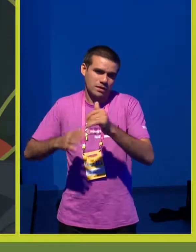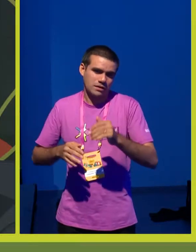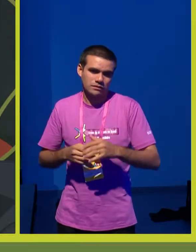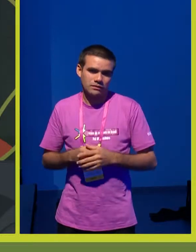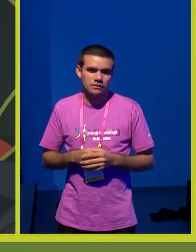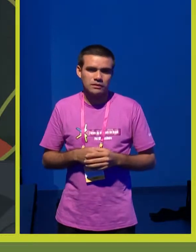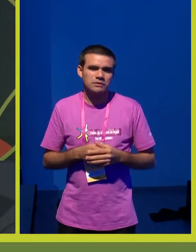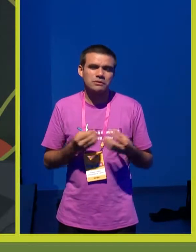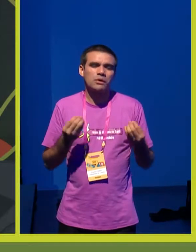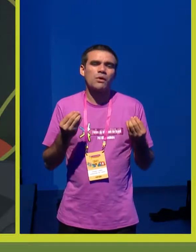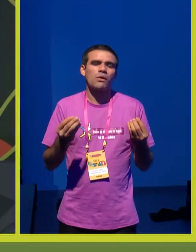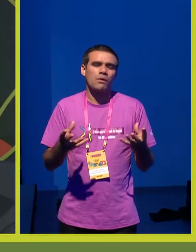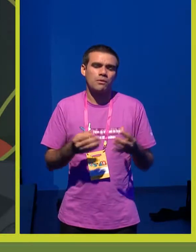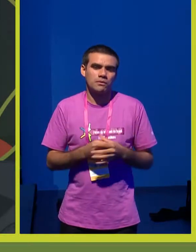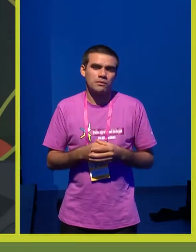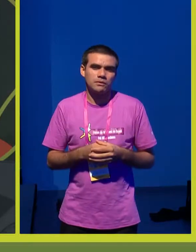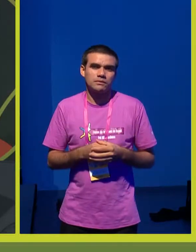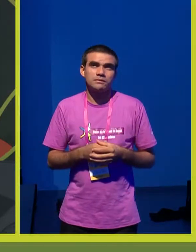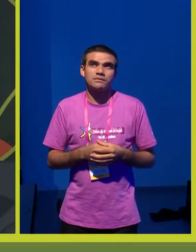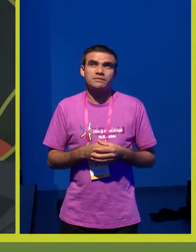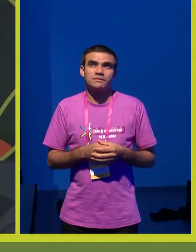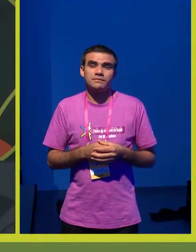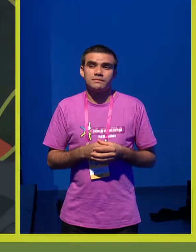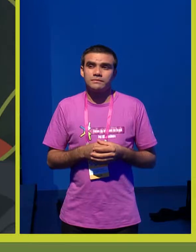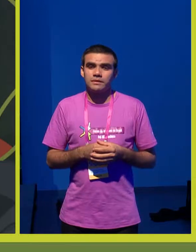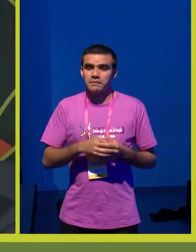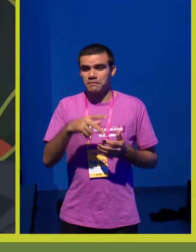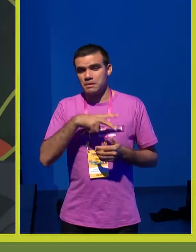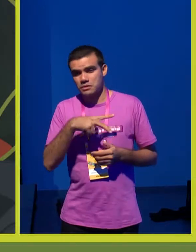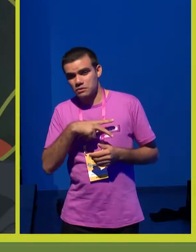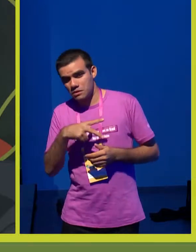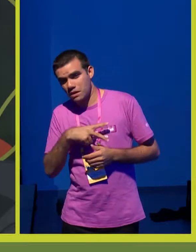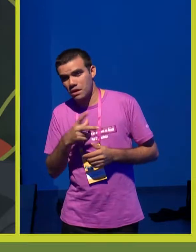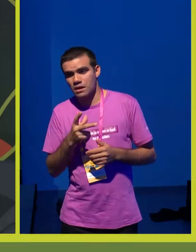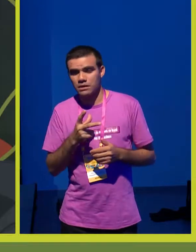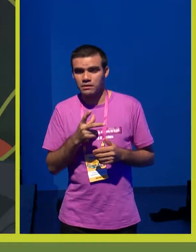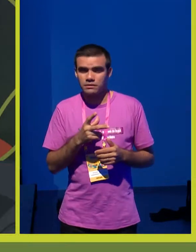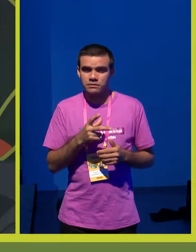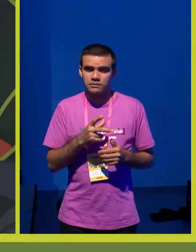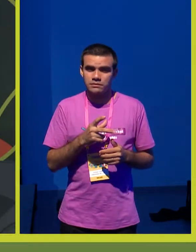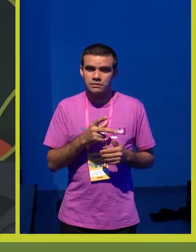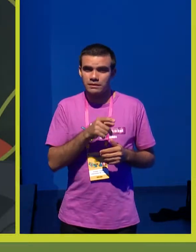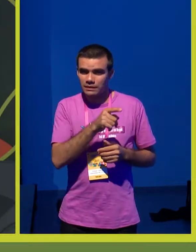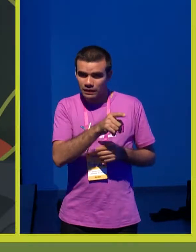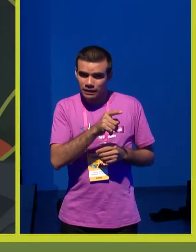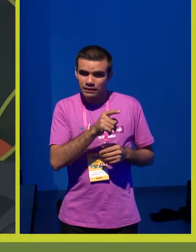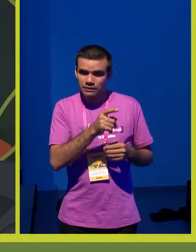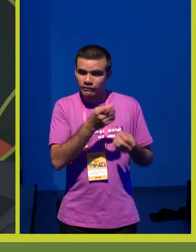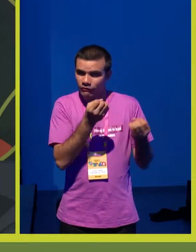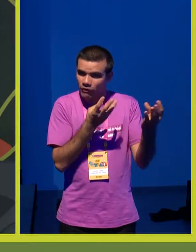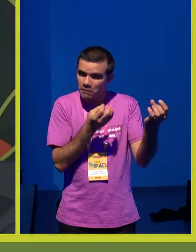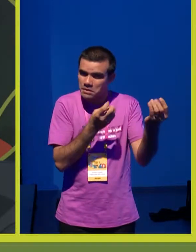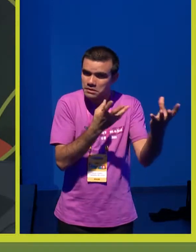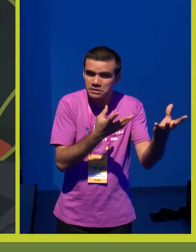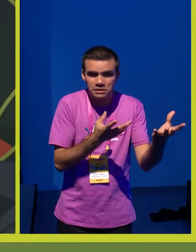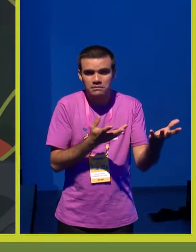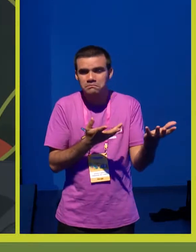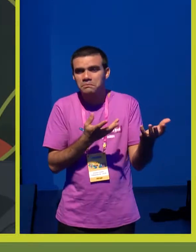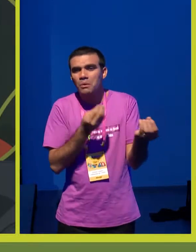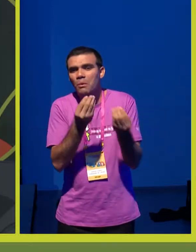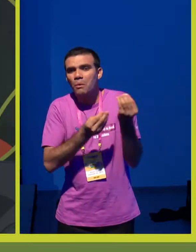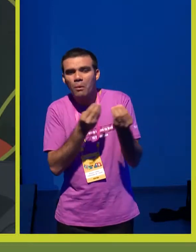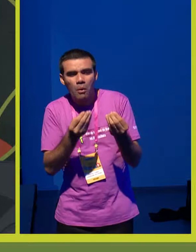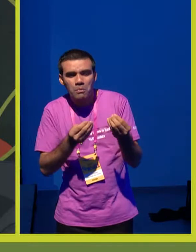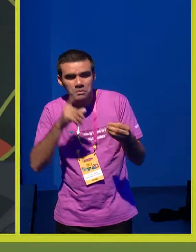contar com essa privacidade contar com acesso a esses dados se a gente nem sabe que os nossos